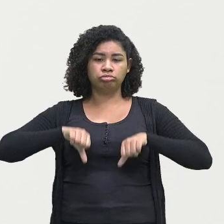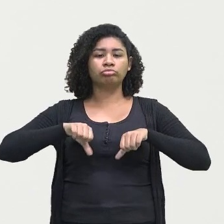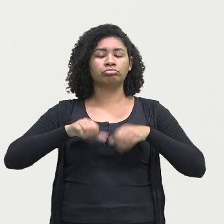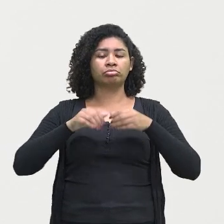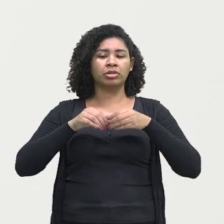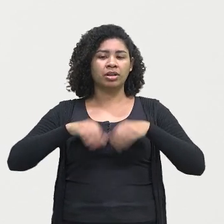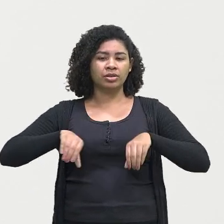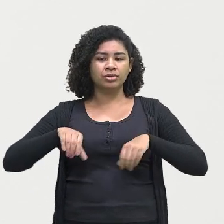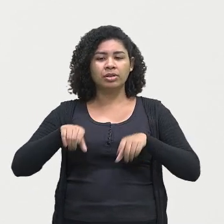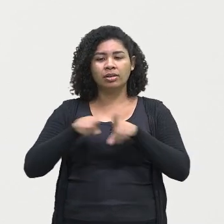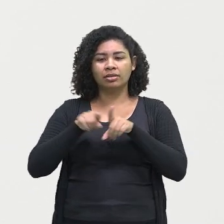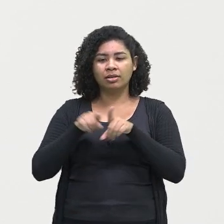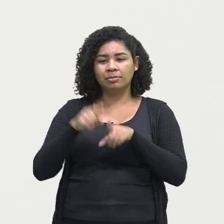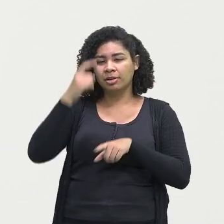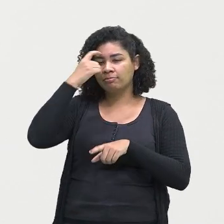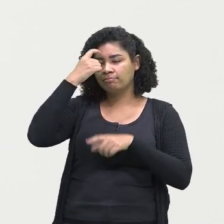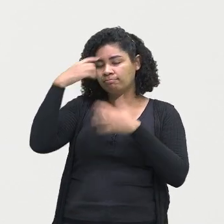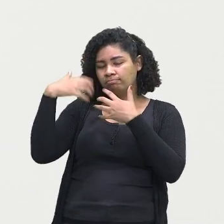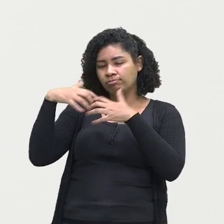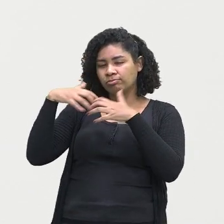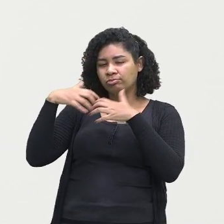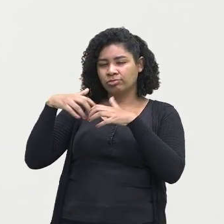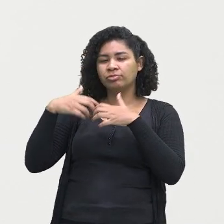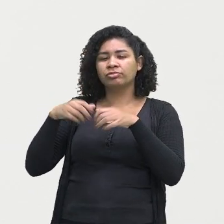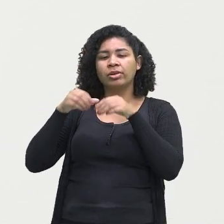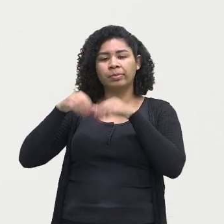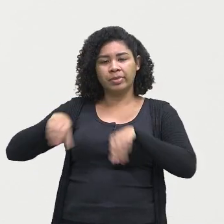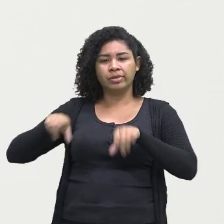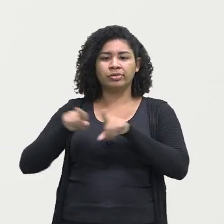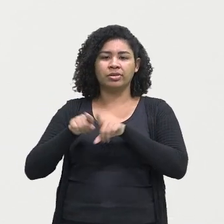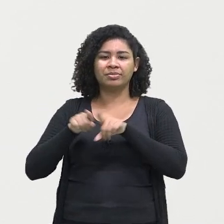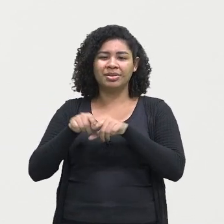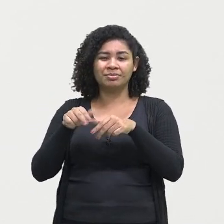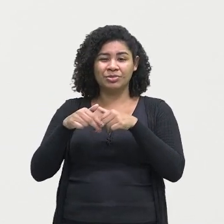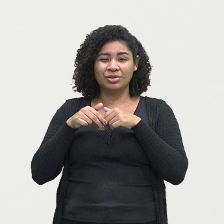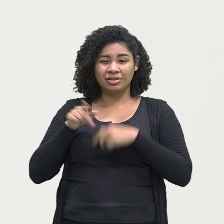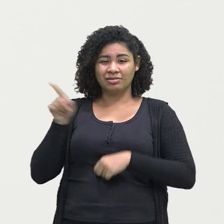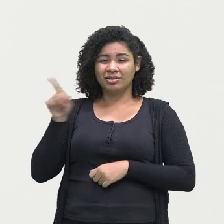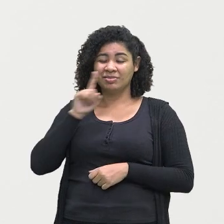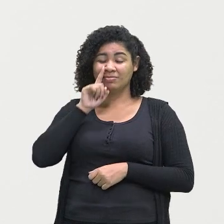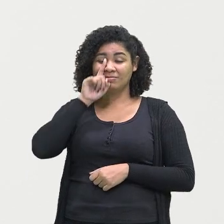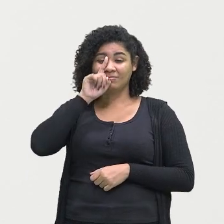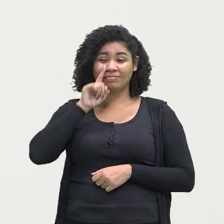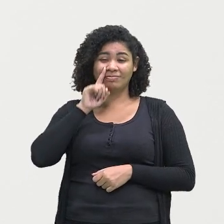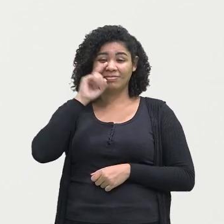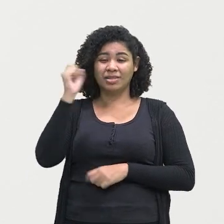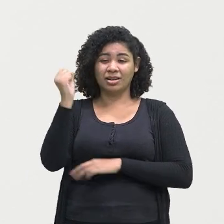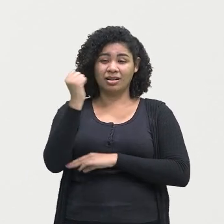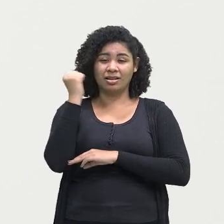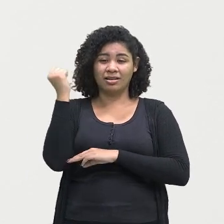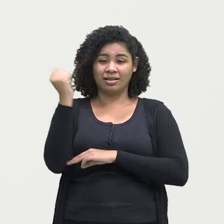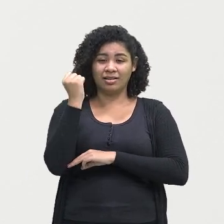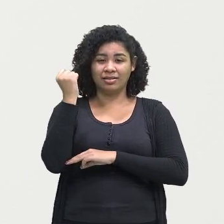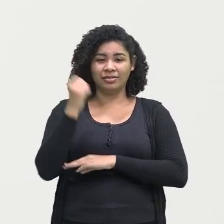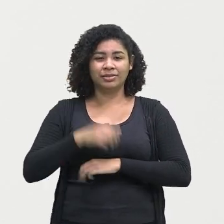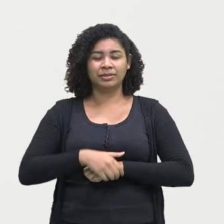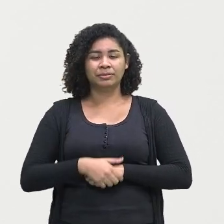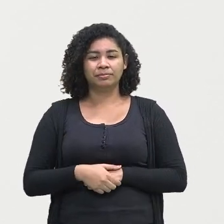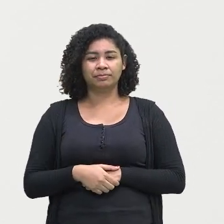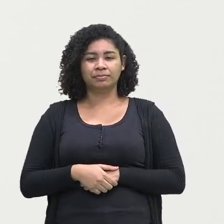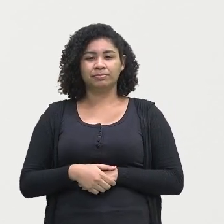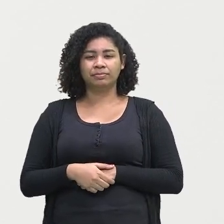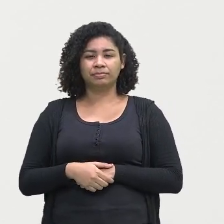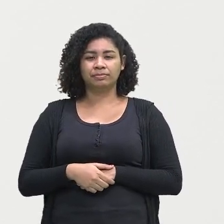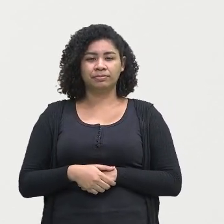e mental, né? Que perigo, né, gente? Essa é a nossa próxima síndrome, né? Nossa última.